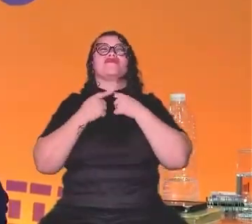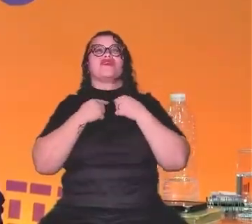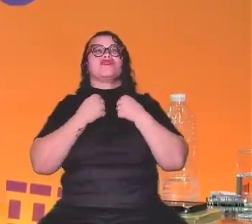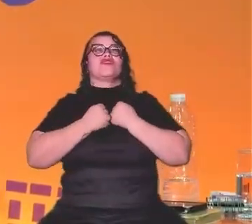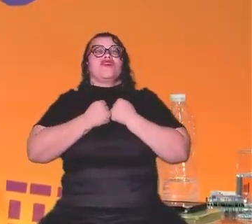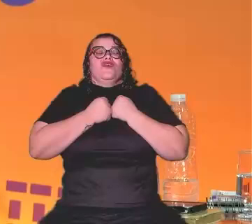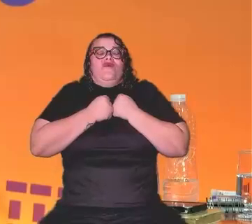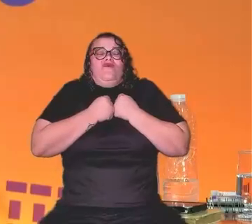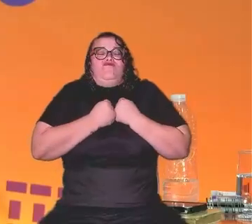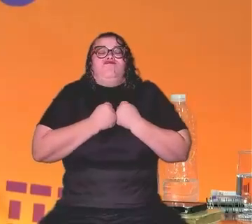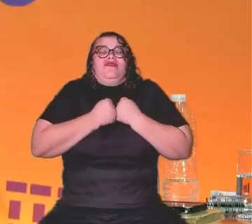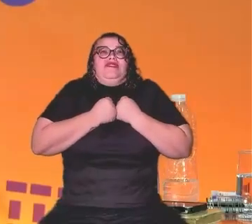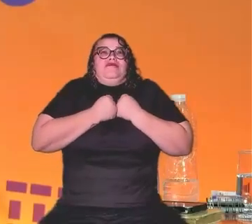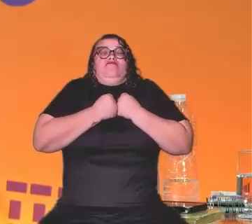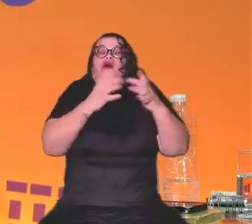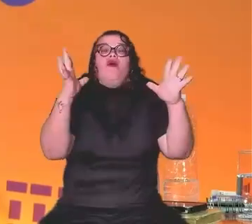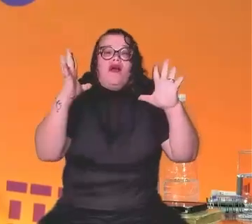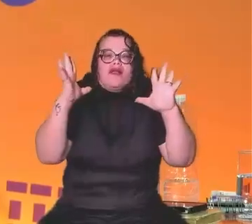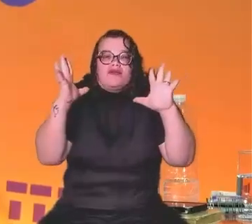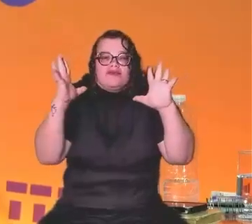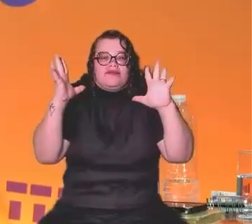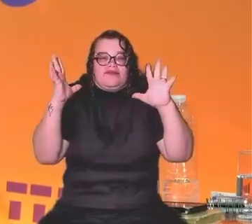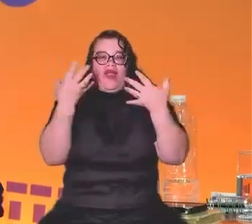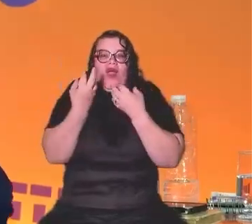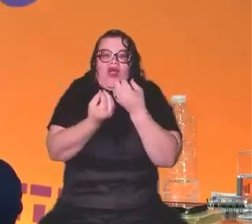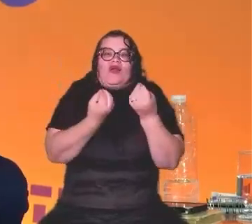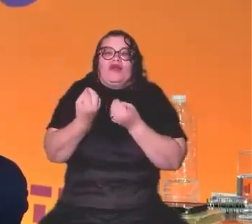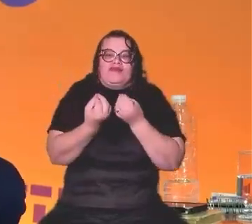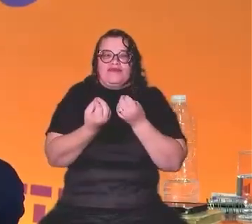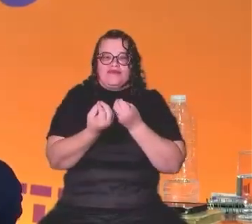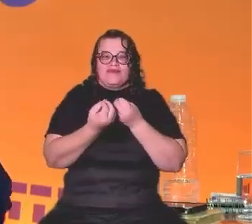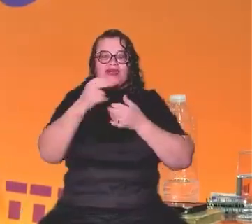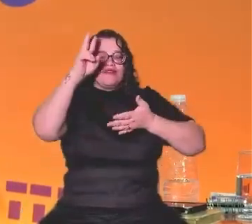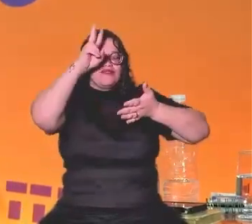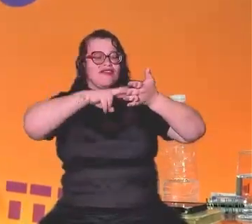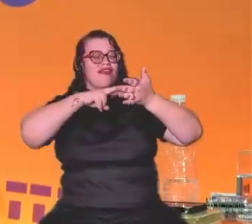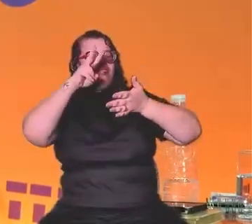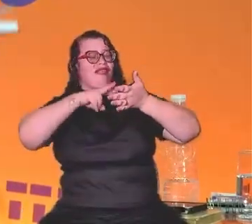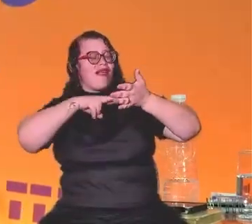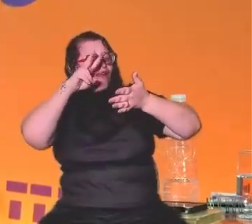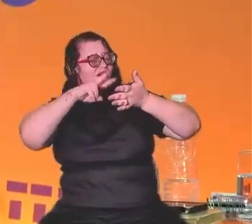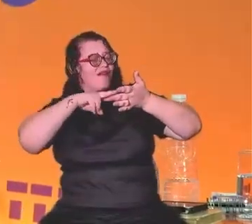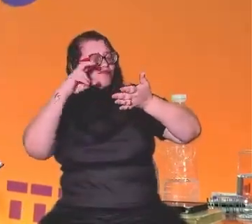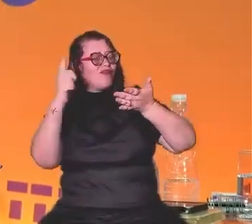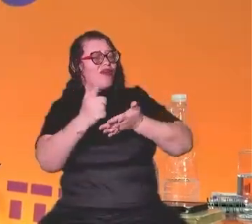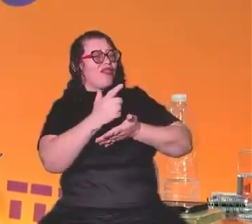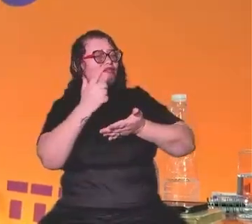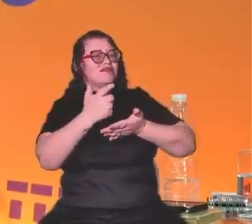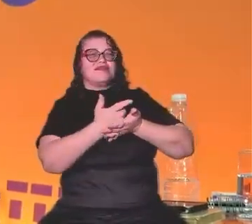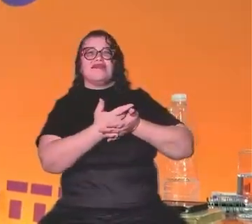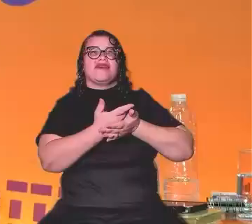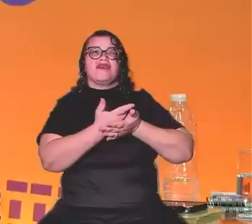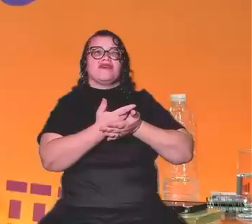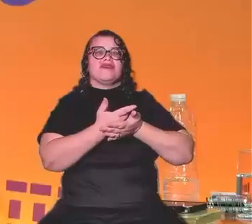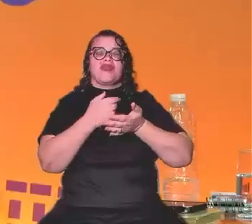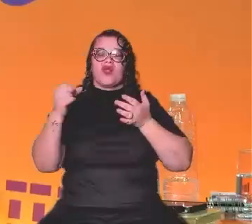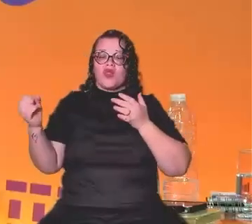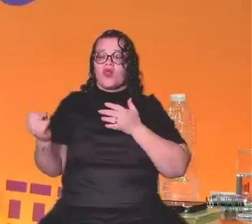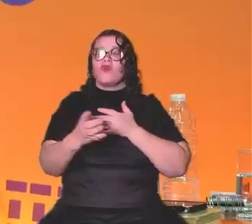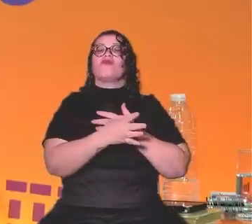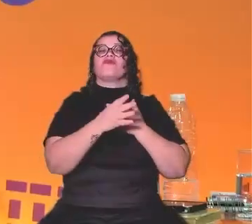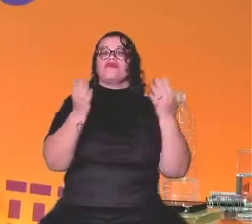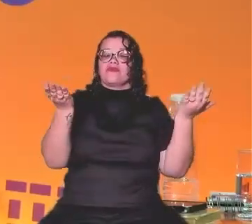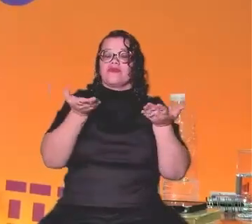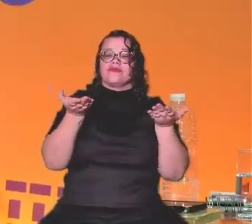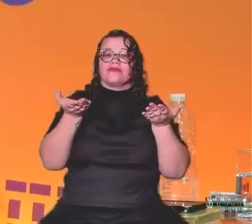explodir. Muita. A gente lê uma notícia, a gente lê determinadas coisas e fala assim, isso é tão atual, né?